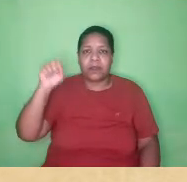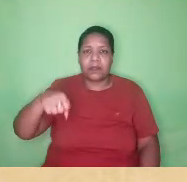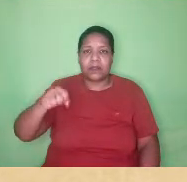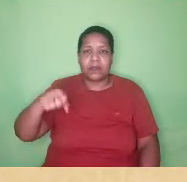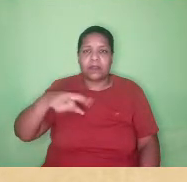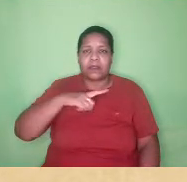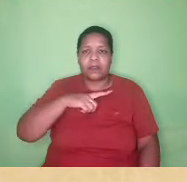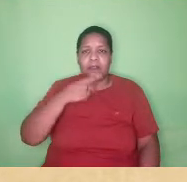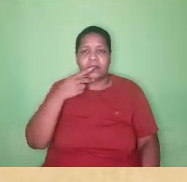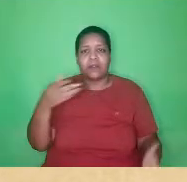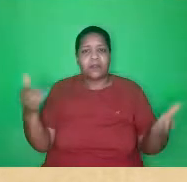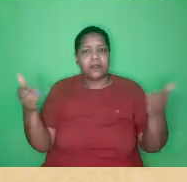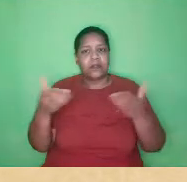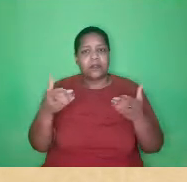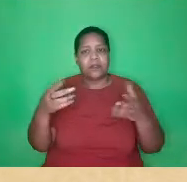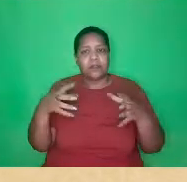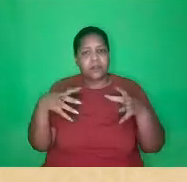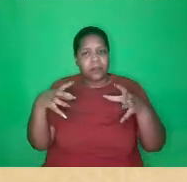é a gente separar